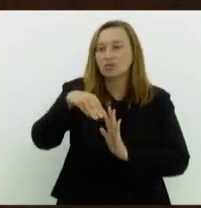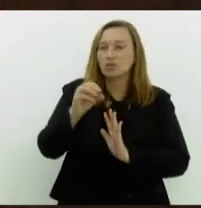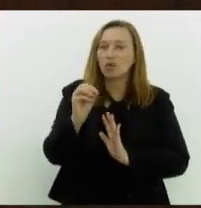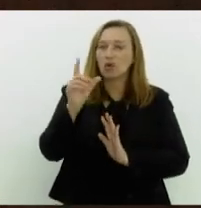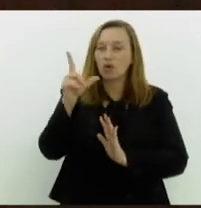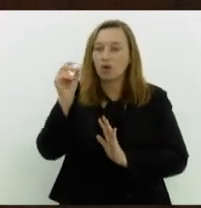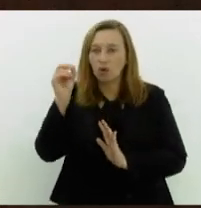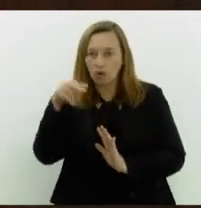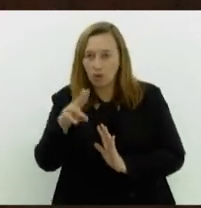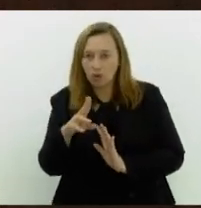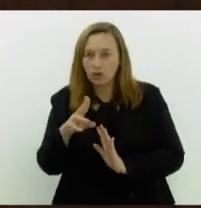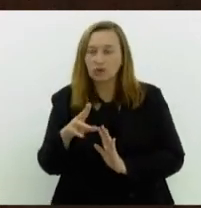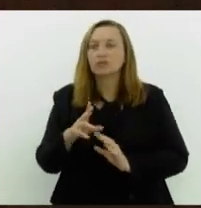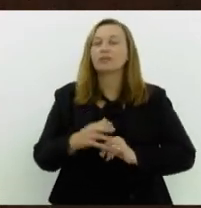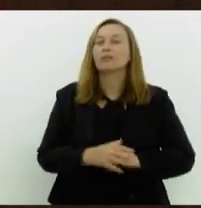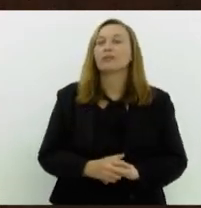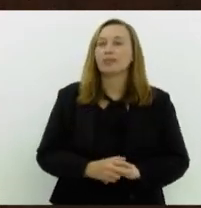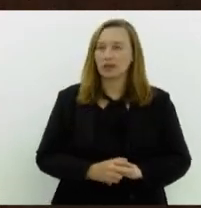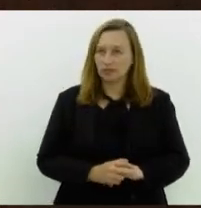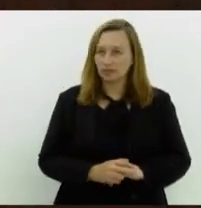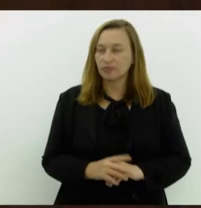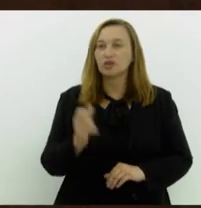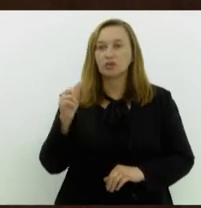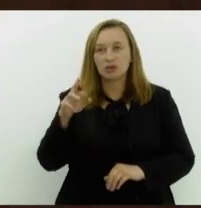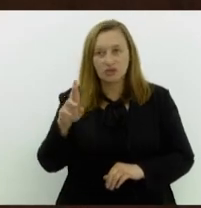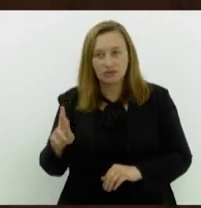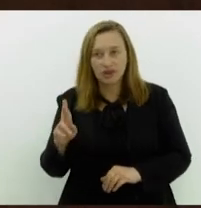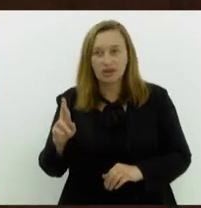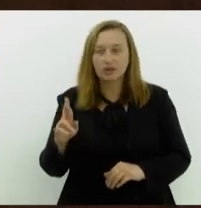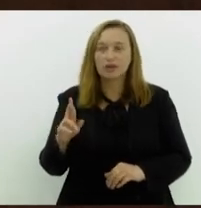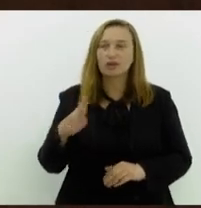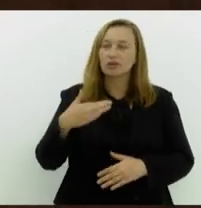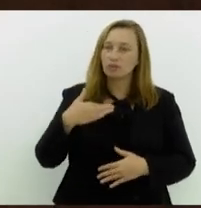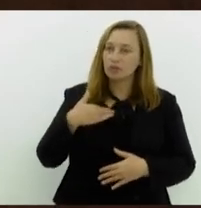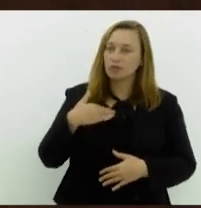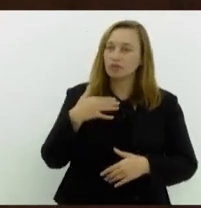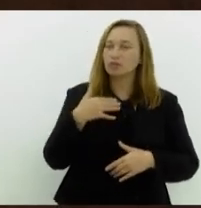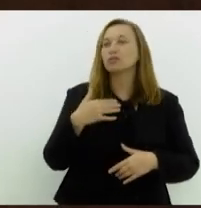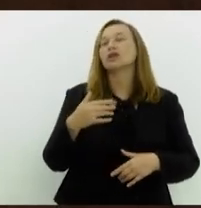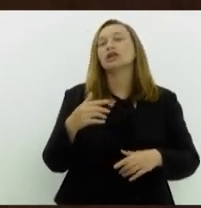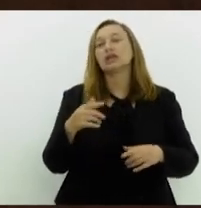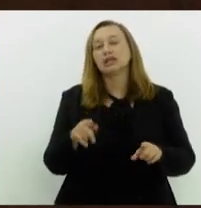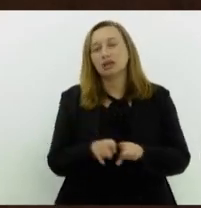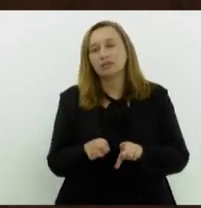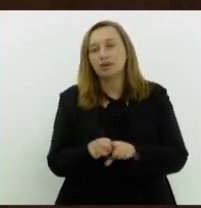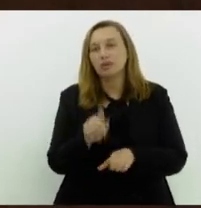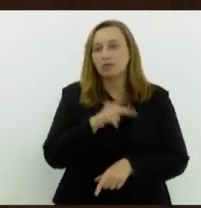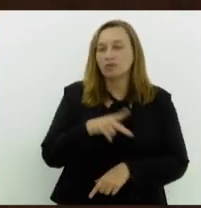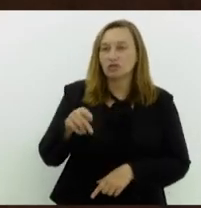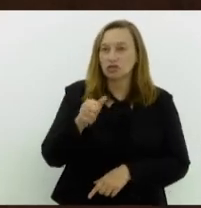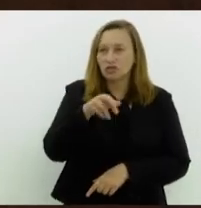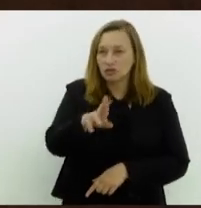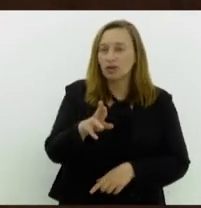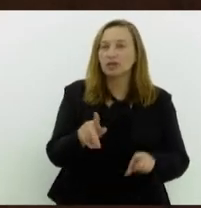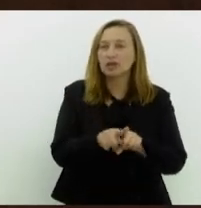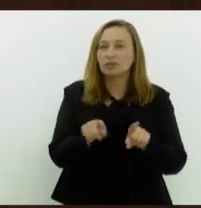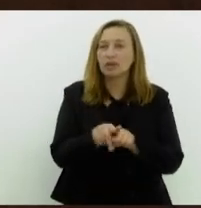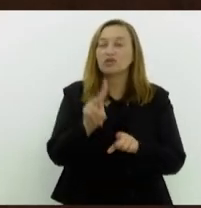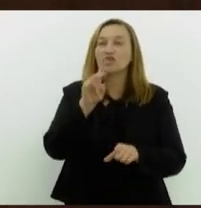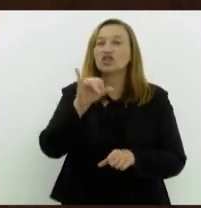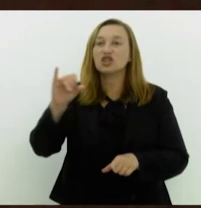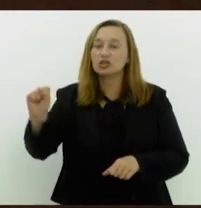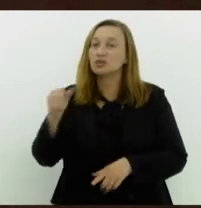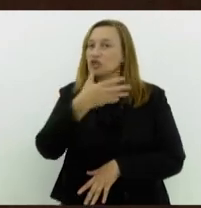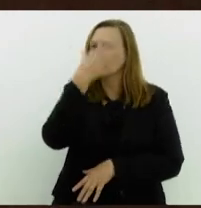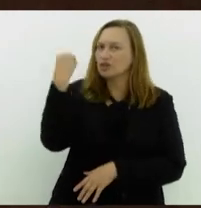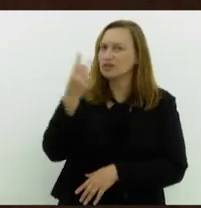acrescentando as contribuições do Rosenberg, do meu mandato, e do professor Josemar e do Vinícius Cozzolino. Eu